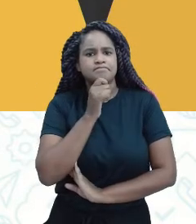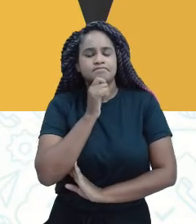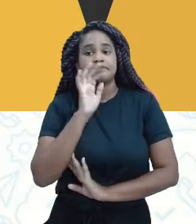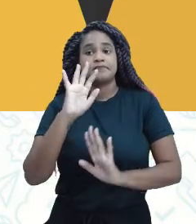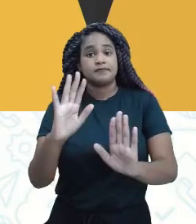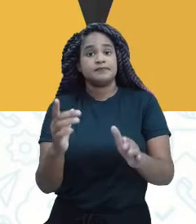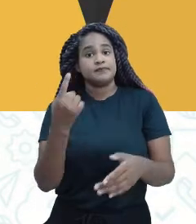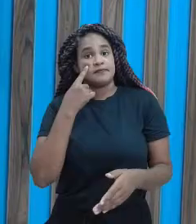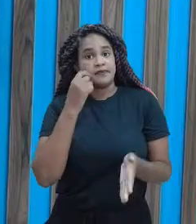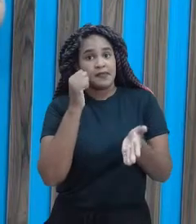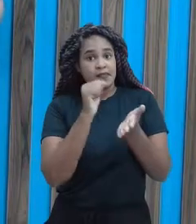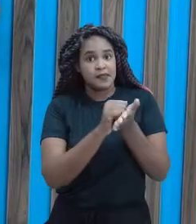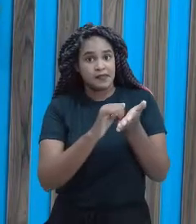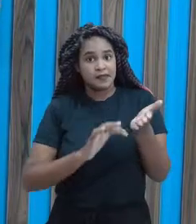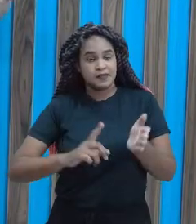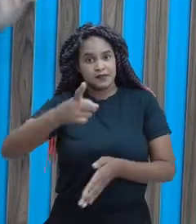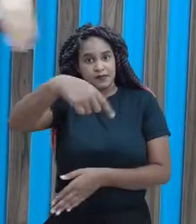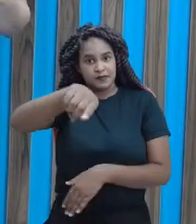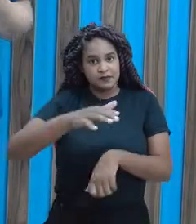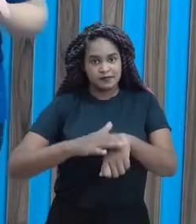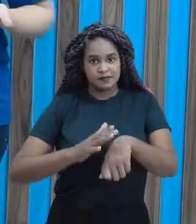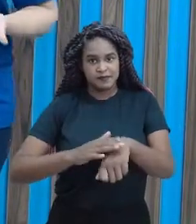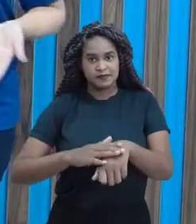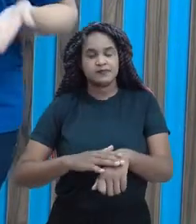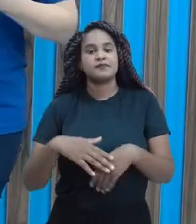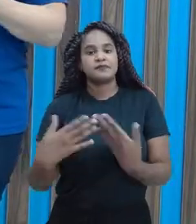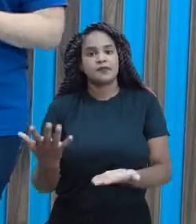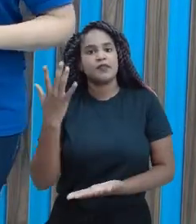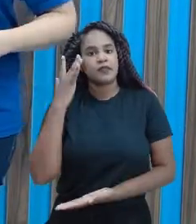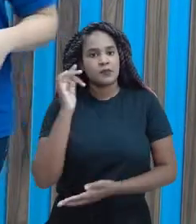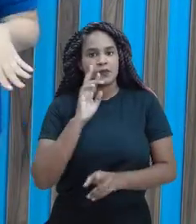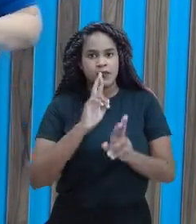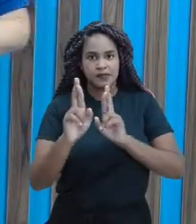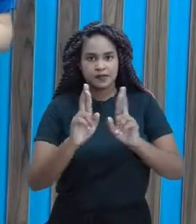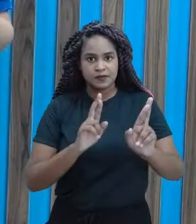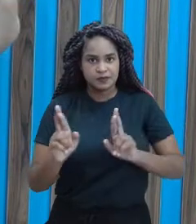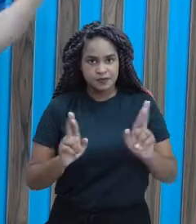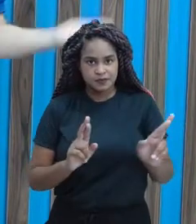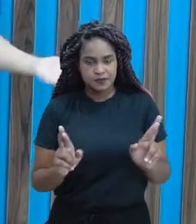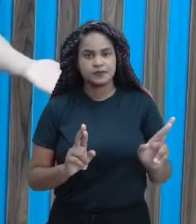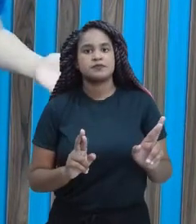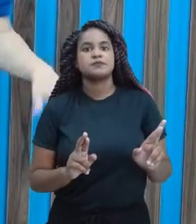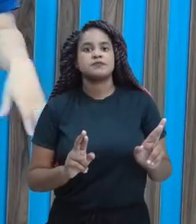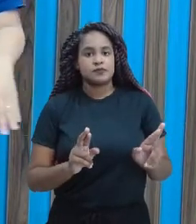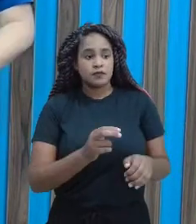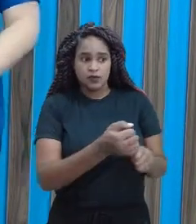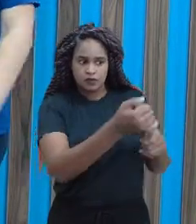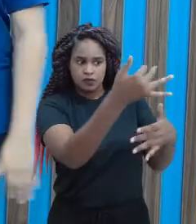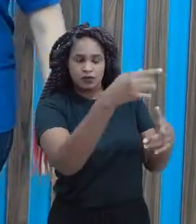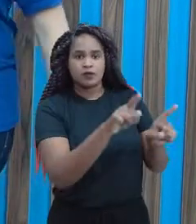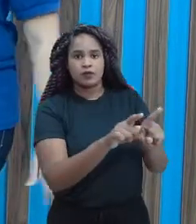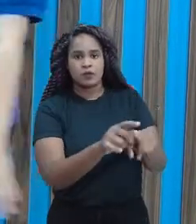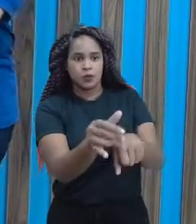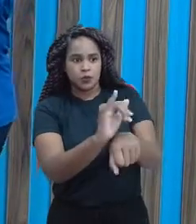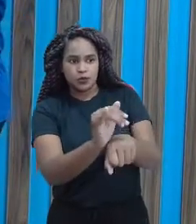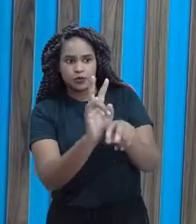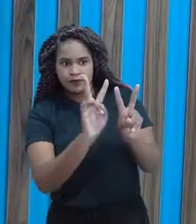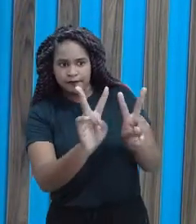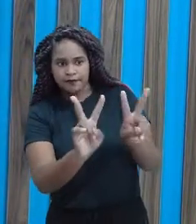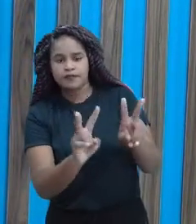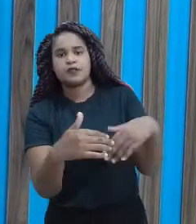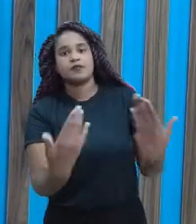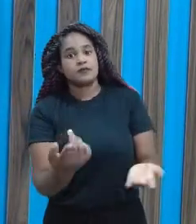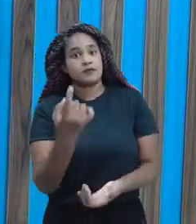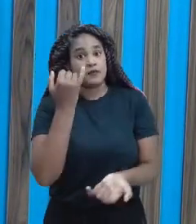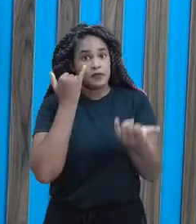deixar essa atividade rapidinho para vocês. Amanhã a gente traz as respostas que surgirem tanto no chat quanto no YouTube, tá certo? Já aguarda